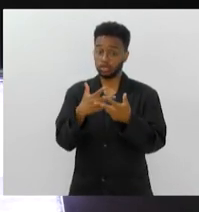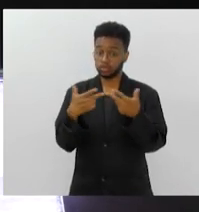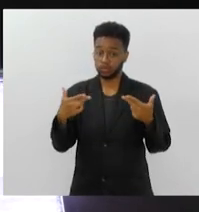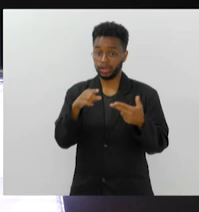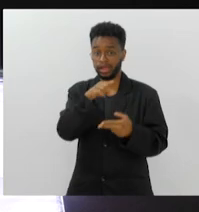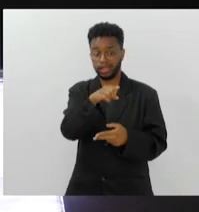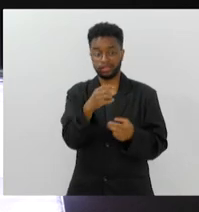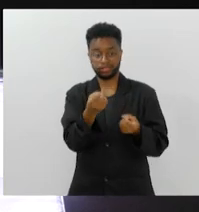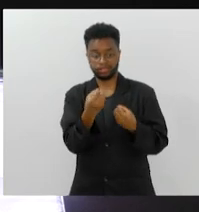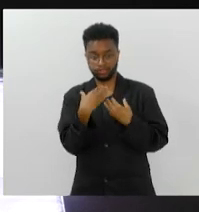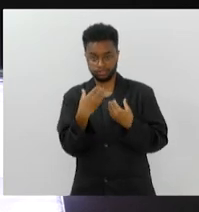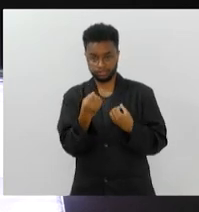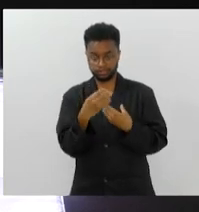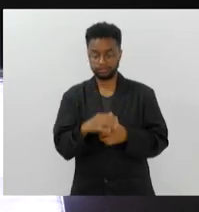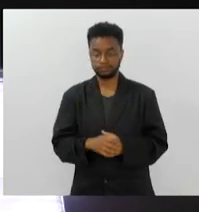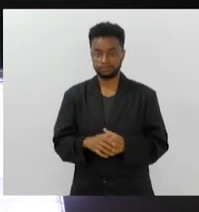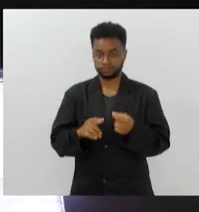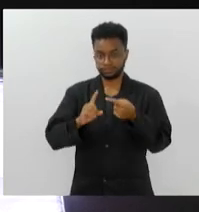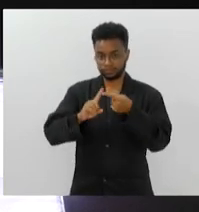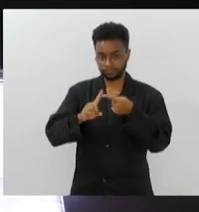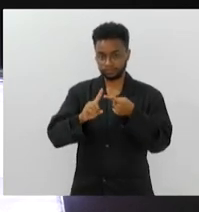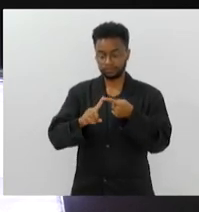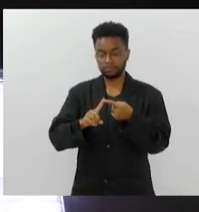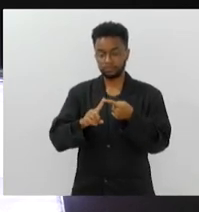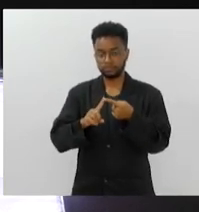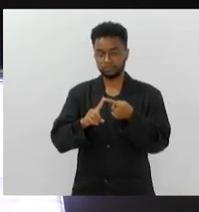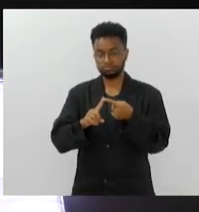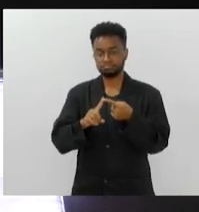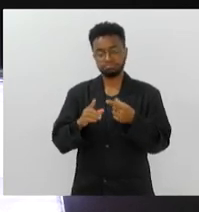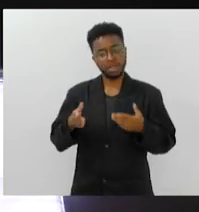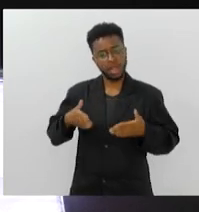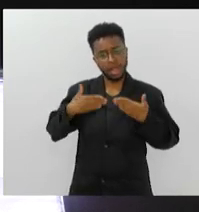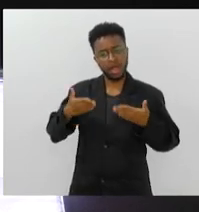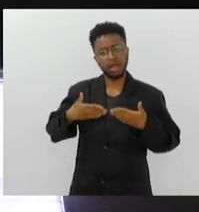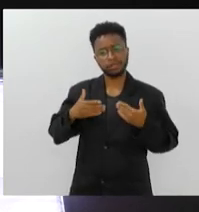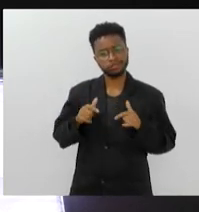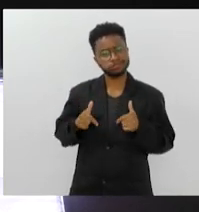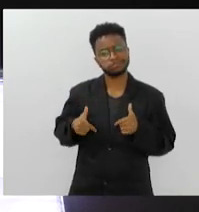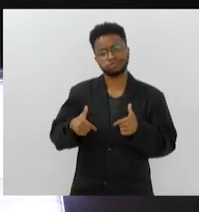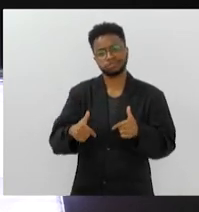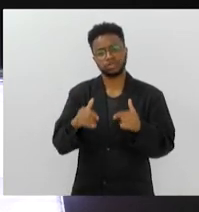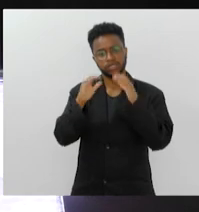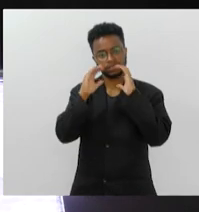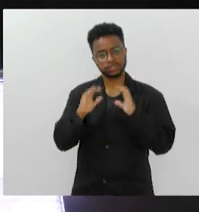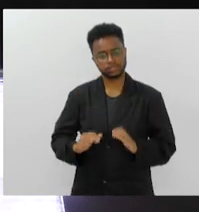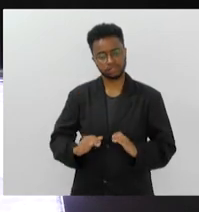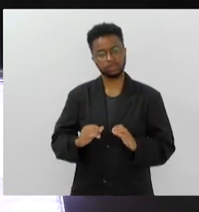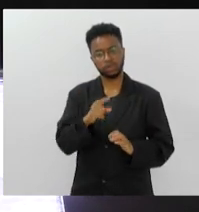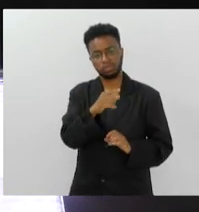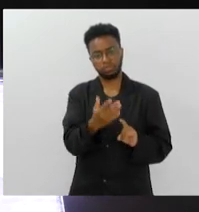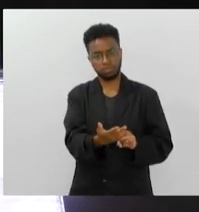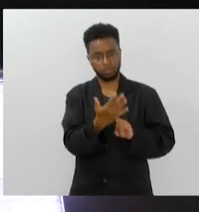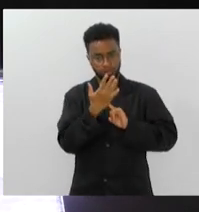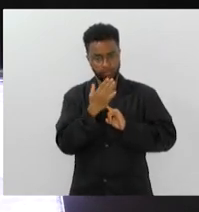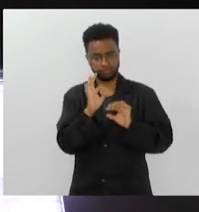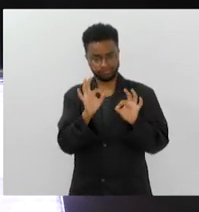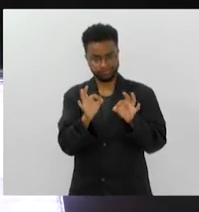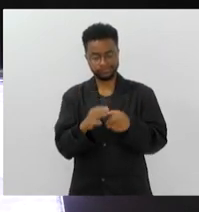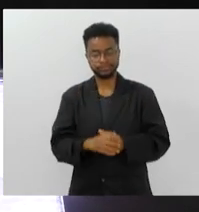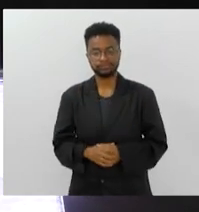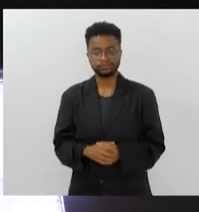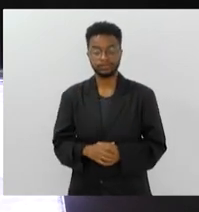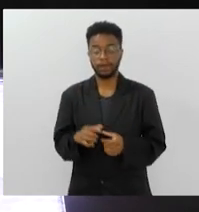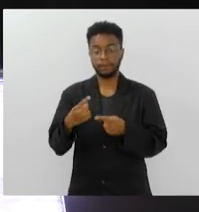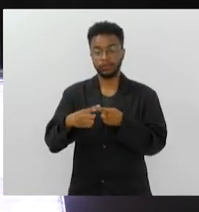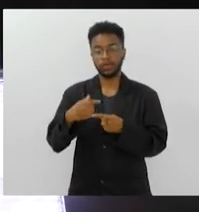ensina. A primeira delas é o entusiasmo cidadão que o senhor Orlandino nos apresenta, né? Eu acho